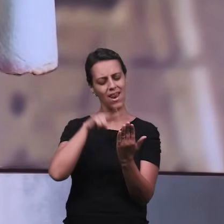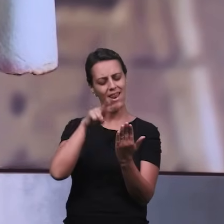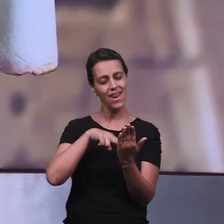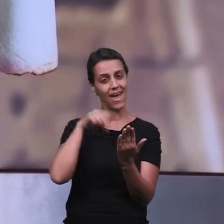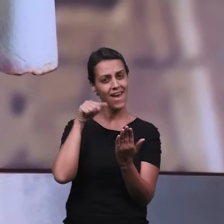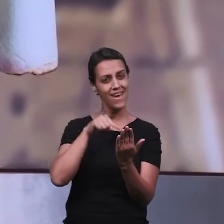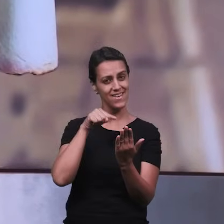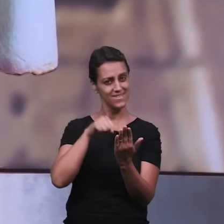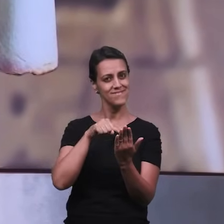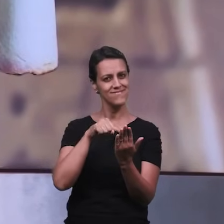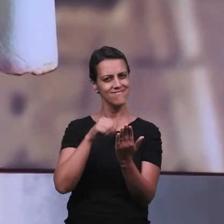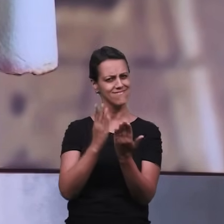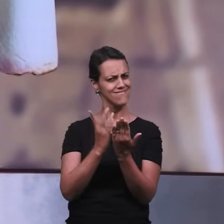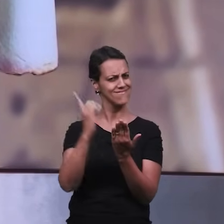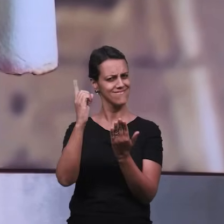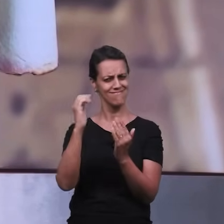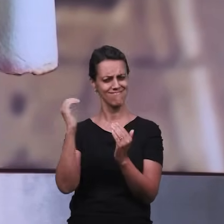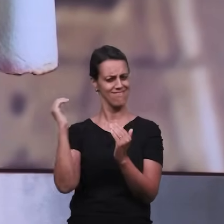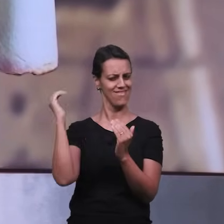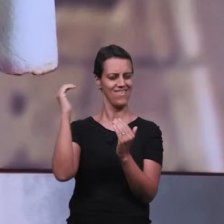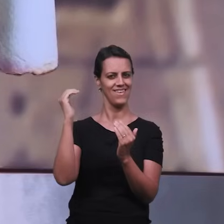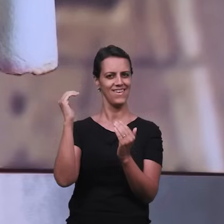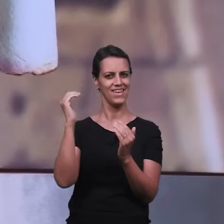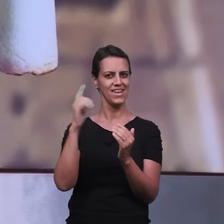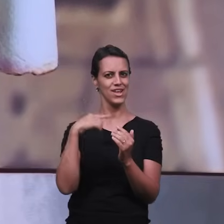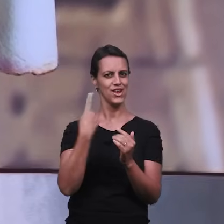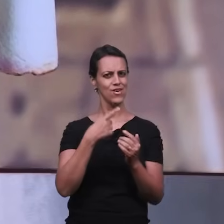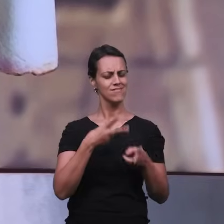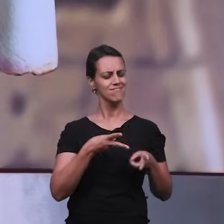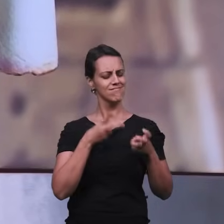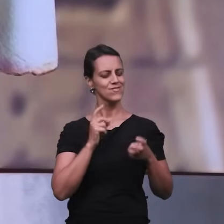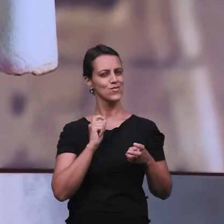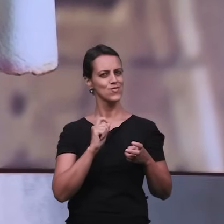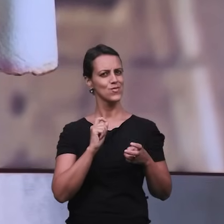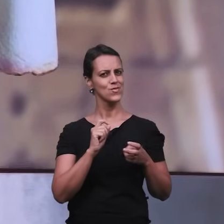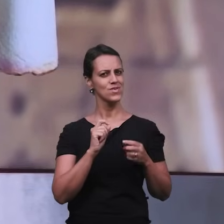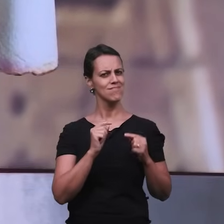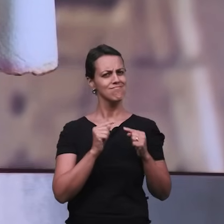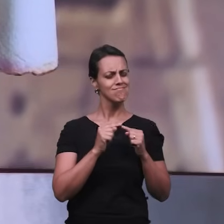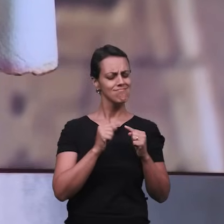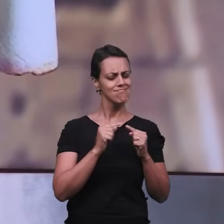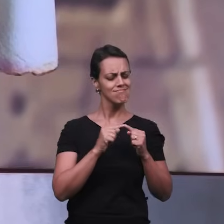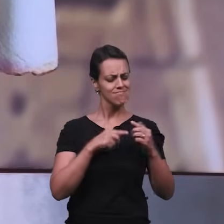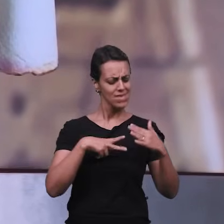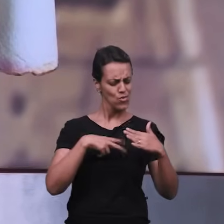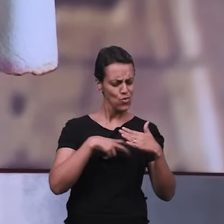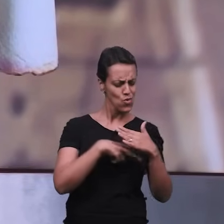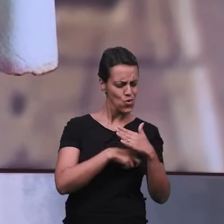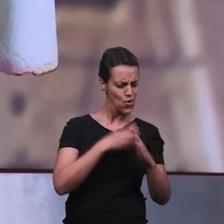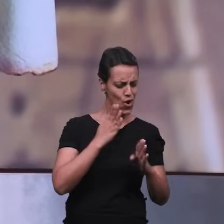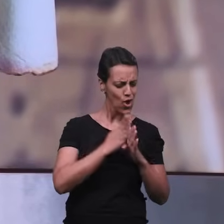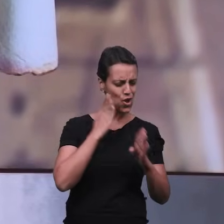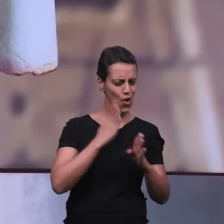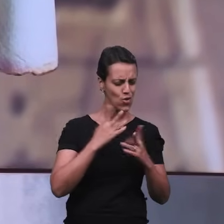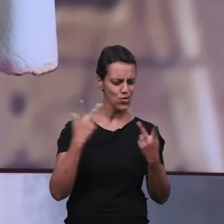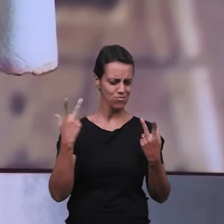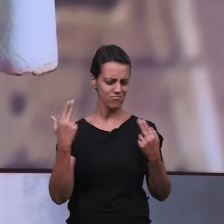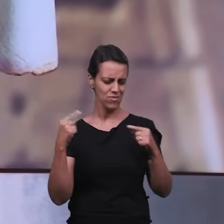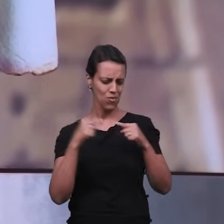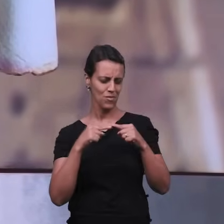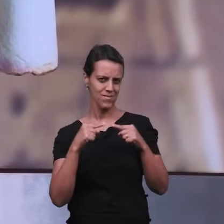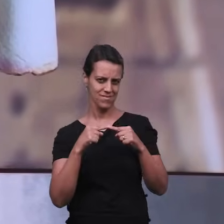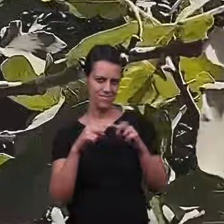na palavra que é soberana, vamos ver o que a arqueologia já achou sobre